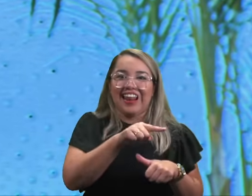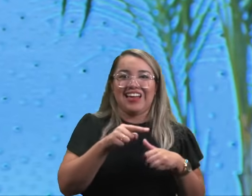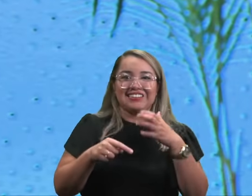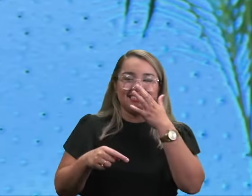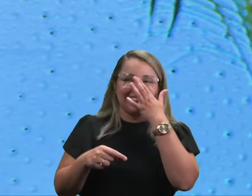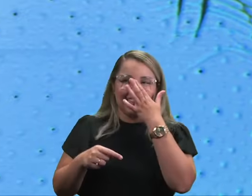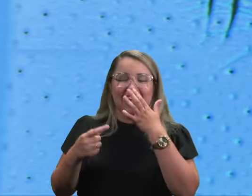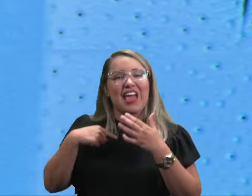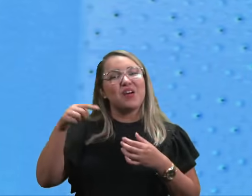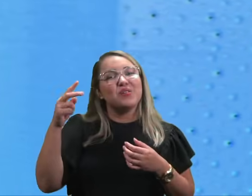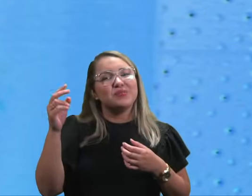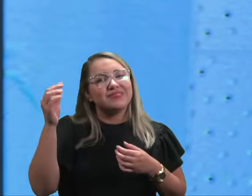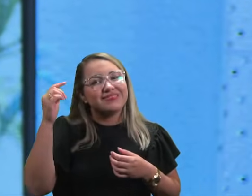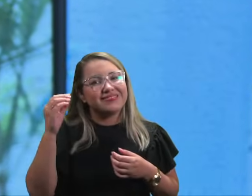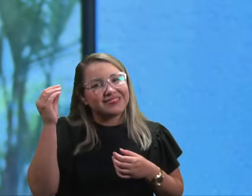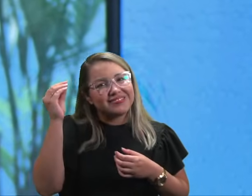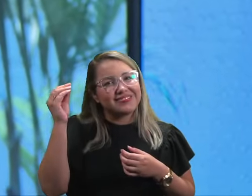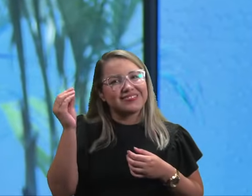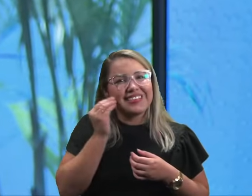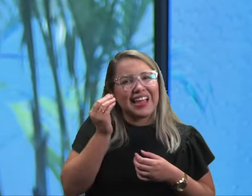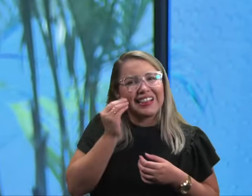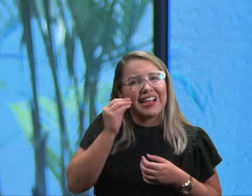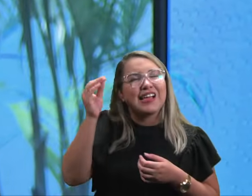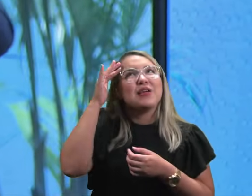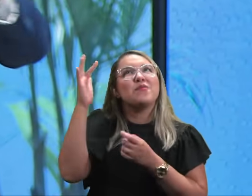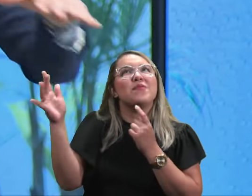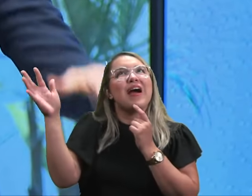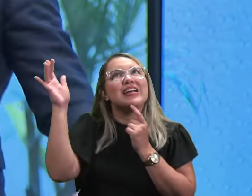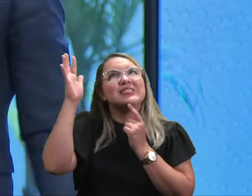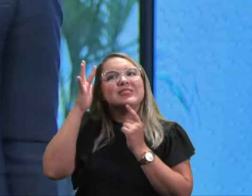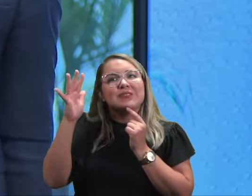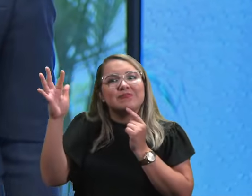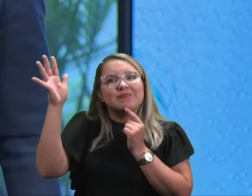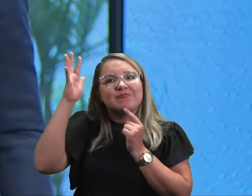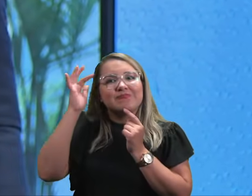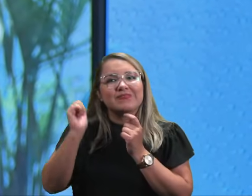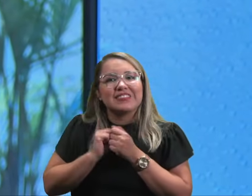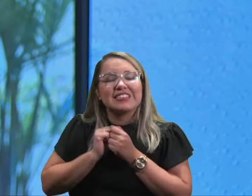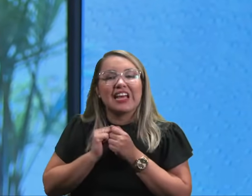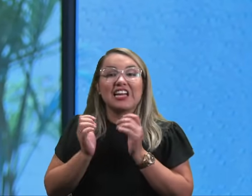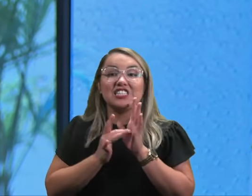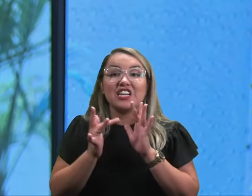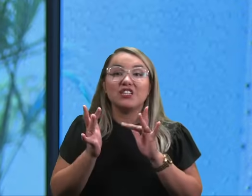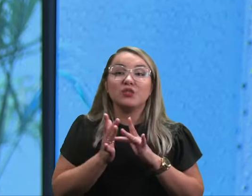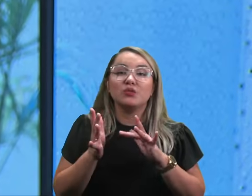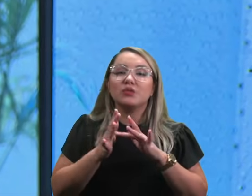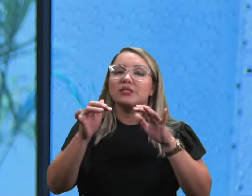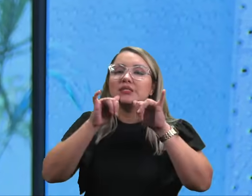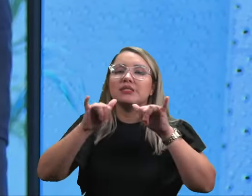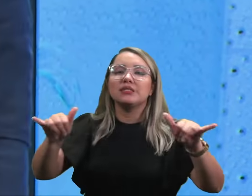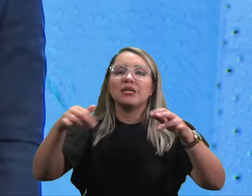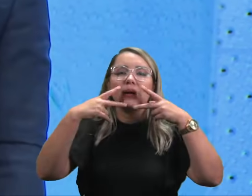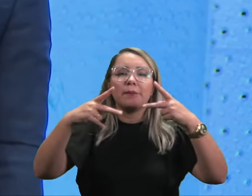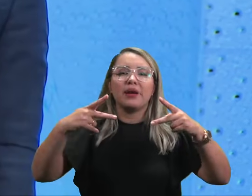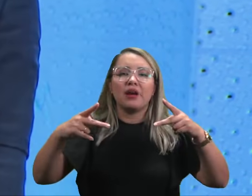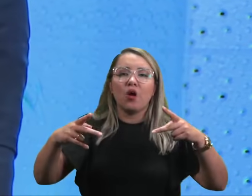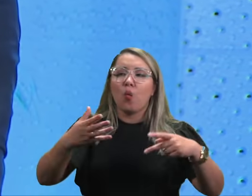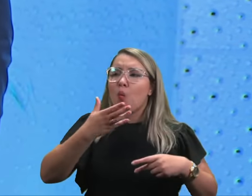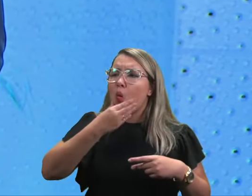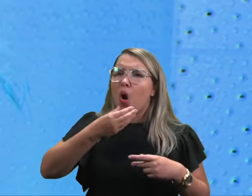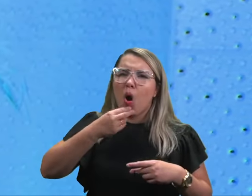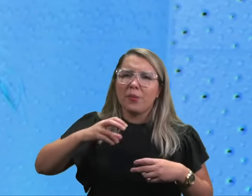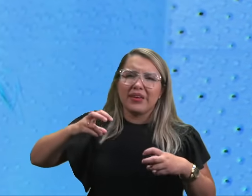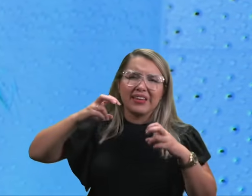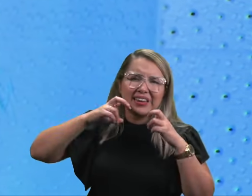sempre vem a cena, né? Jesus no mar da Galileia, ensinando ali à beira-mar. De repente vem um homem gritando: